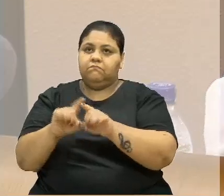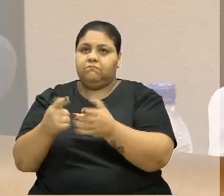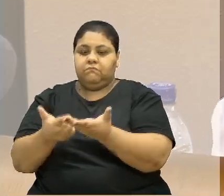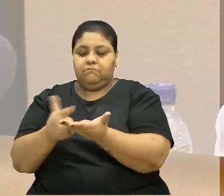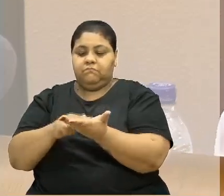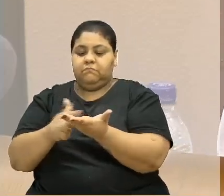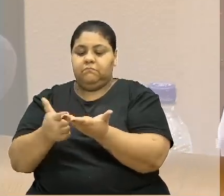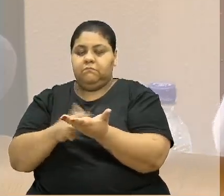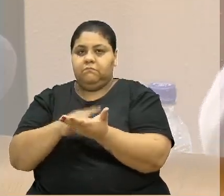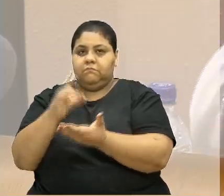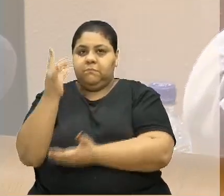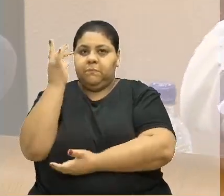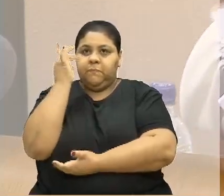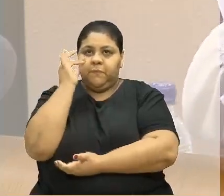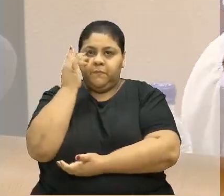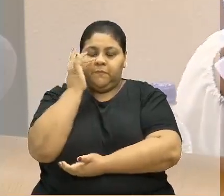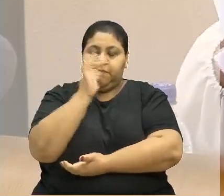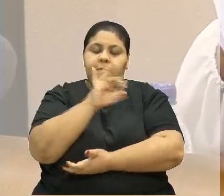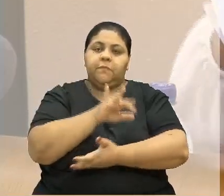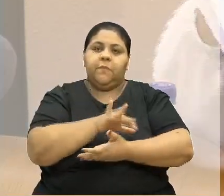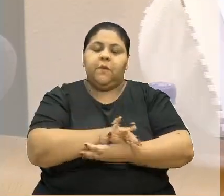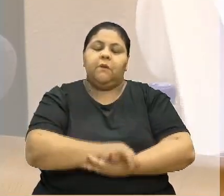de presenças.